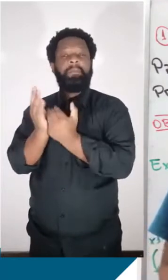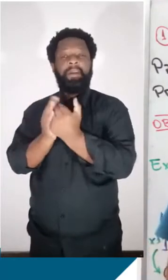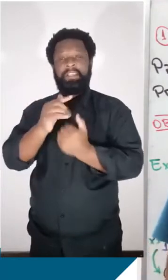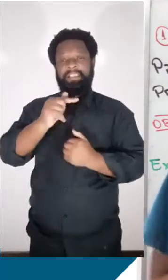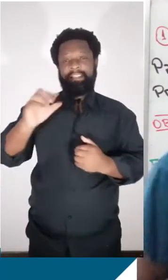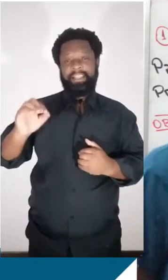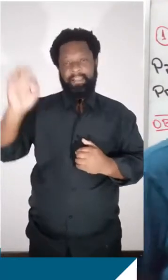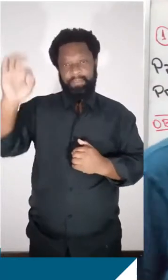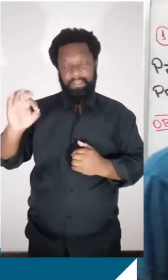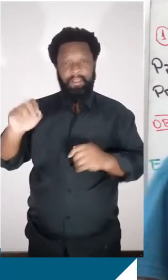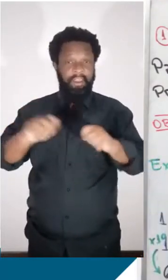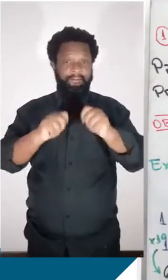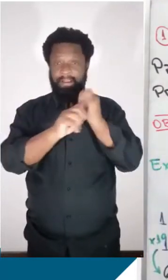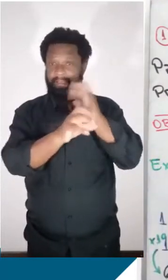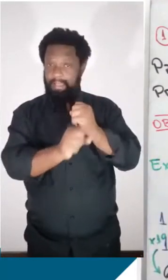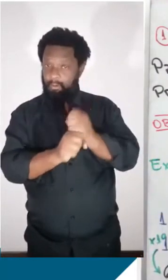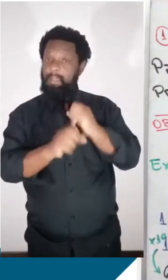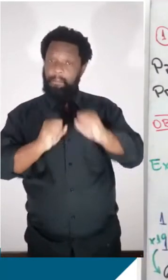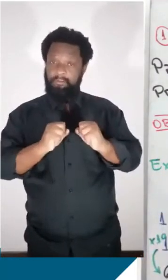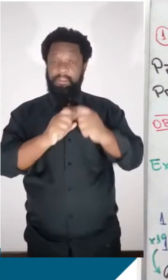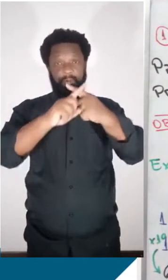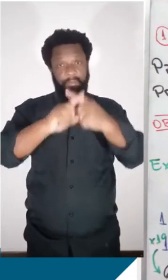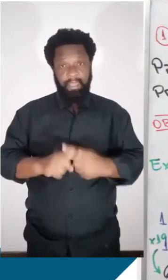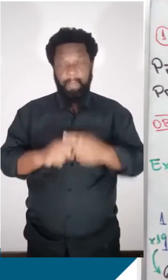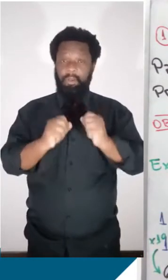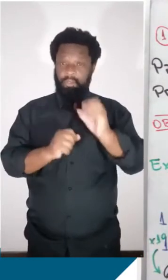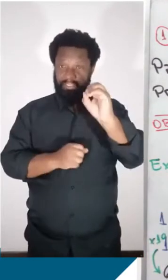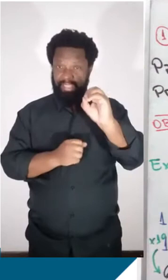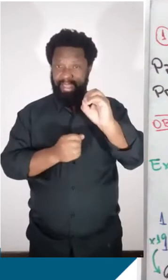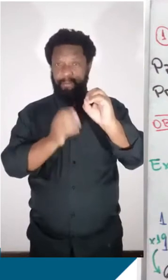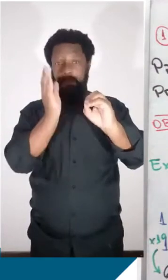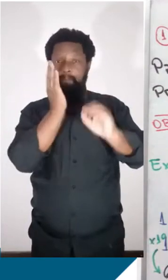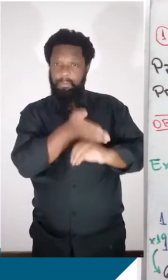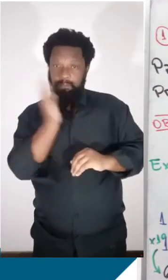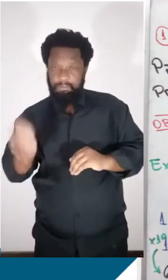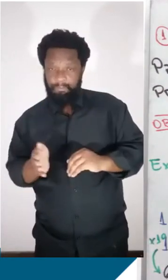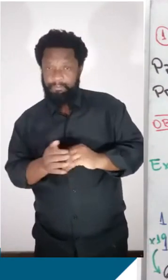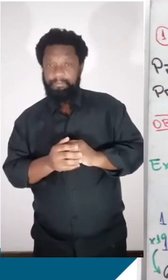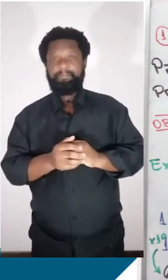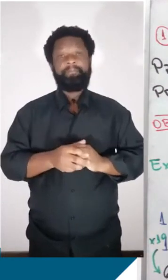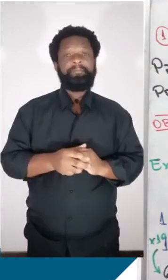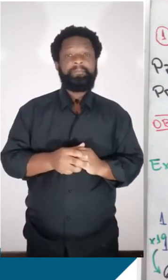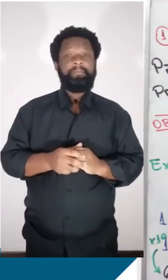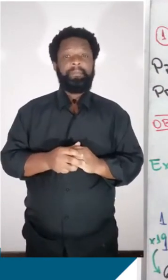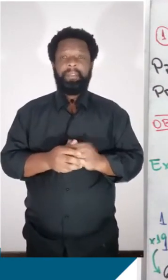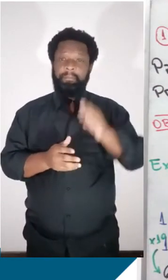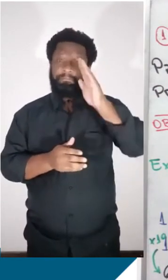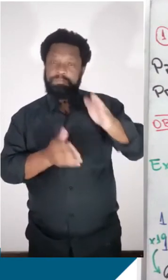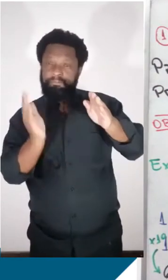70%. Fazendo essa conta, né, posso multiplicar. Repara que eu posso cortar os zeros. Cortei.